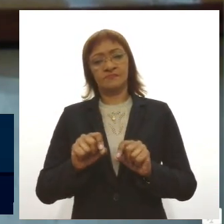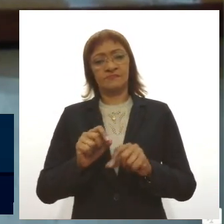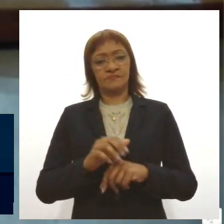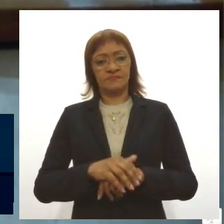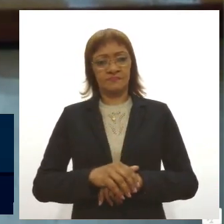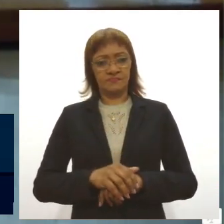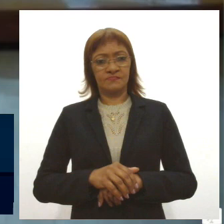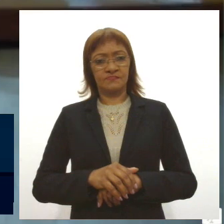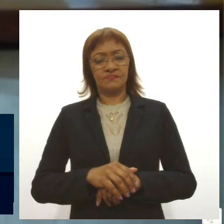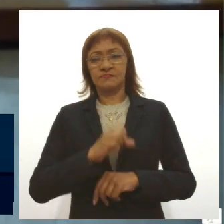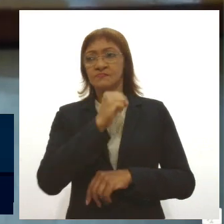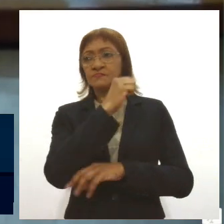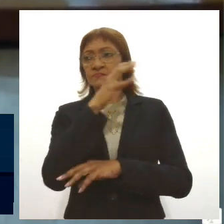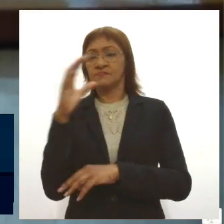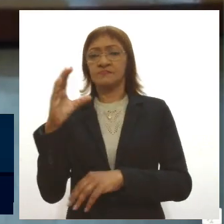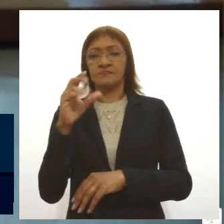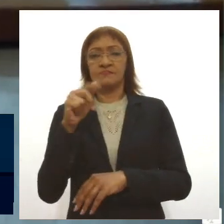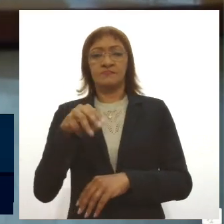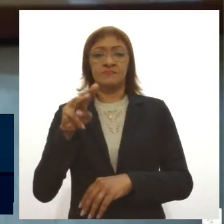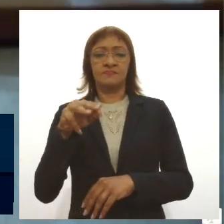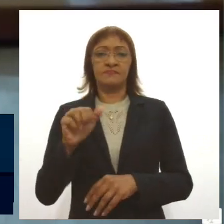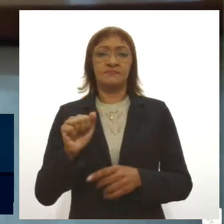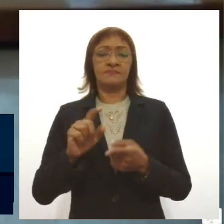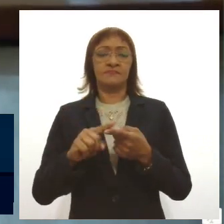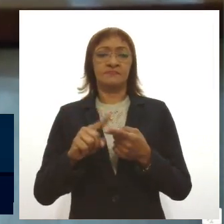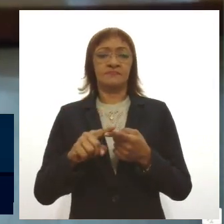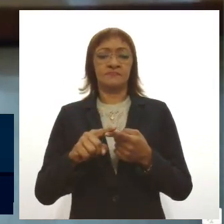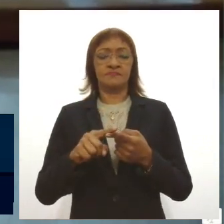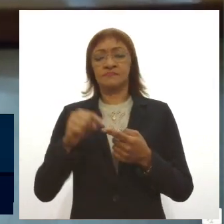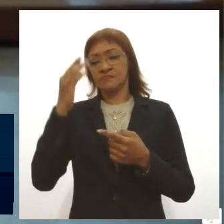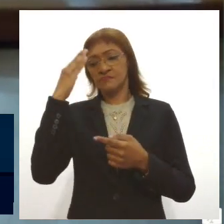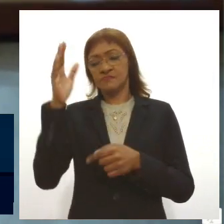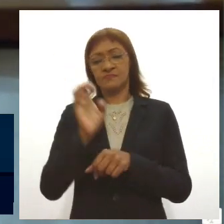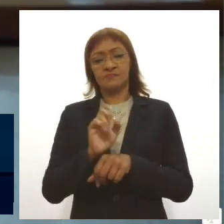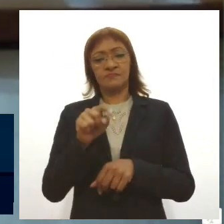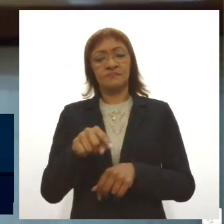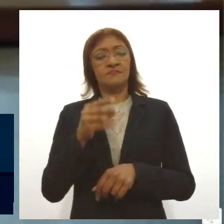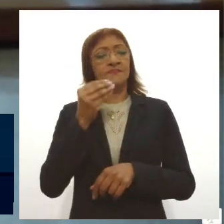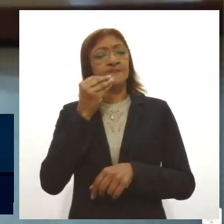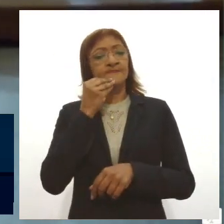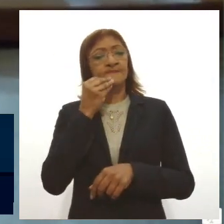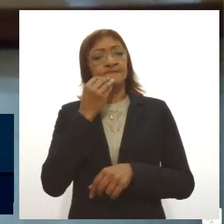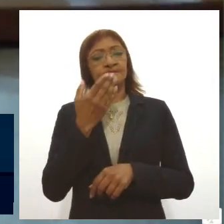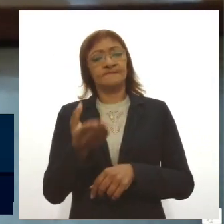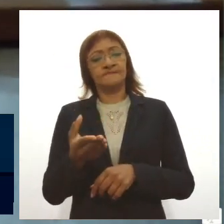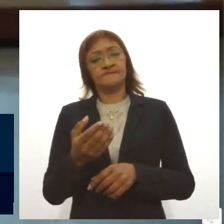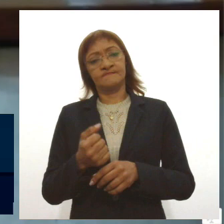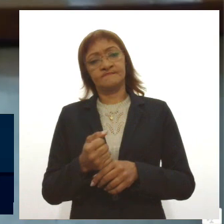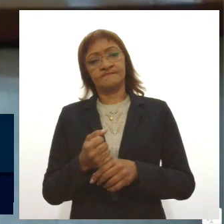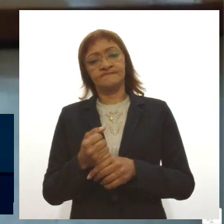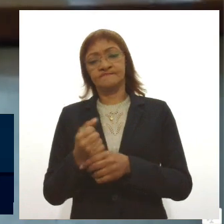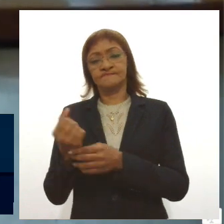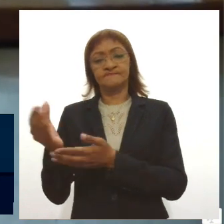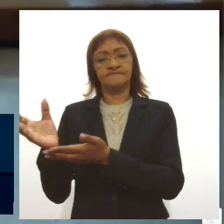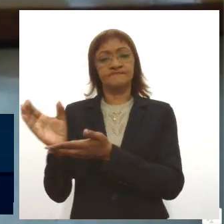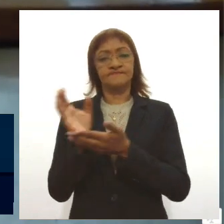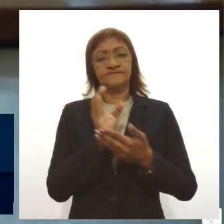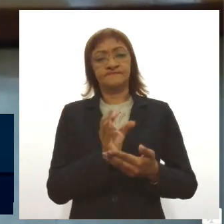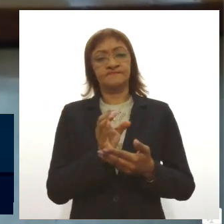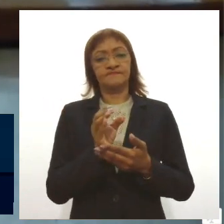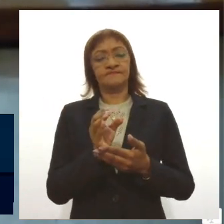oriundas das mudanças climáticas, que também vai credenciar o estado a oportunizar a captação de recursos tanto na esfera